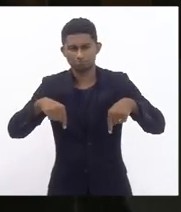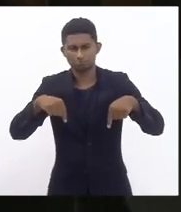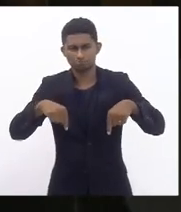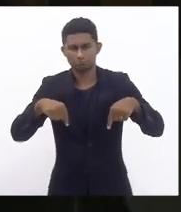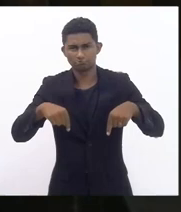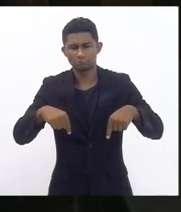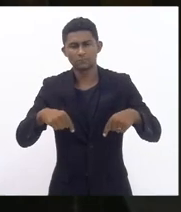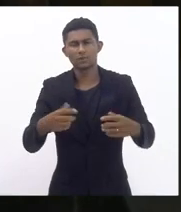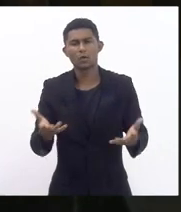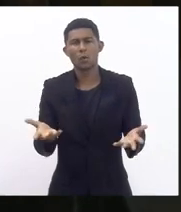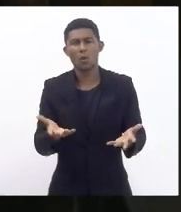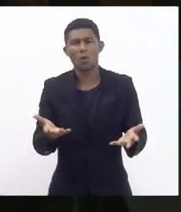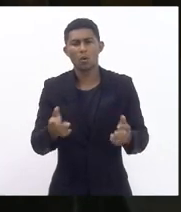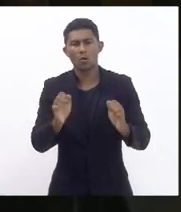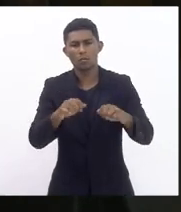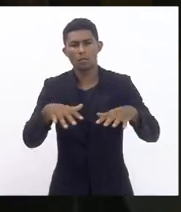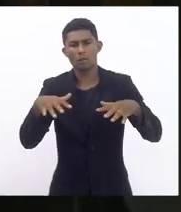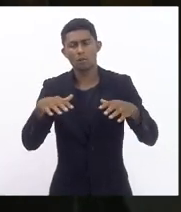da ordem do dia